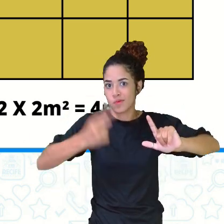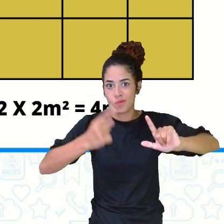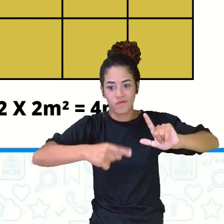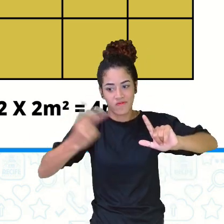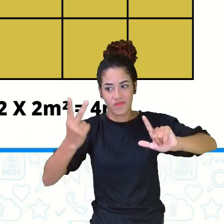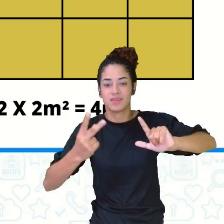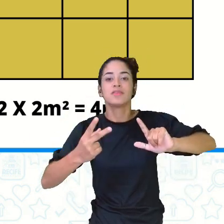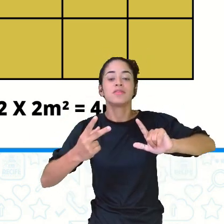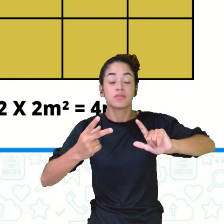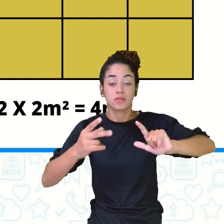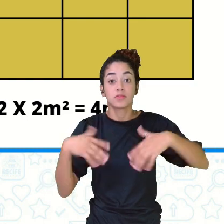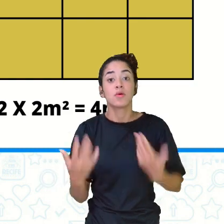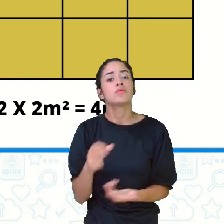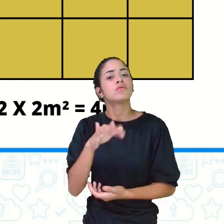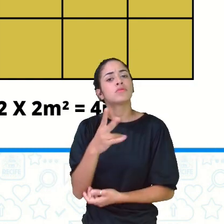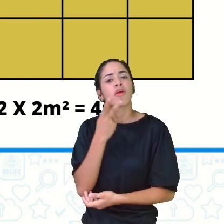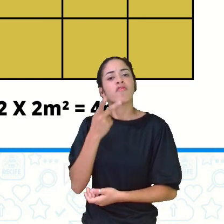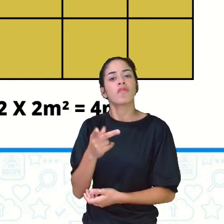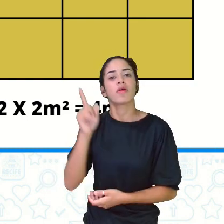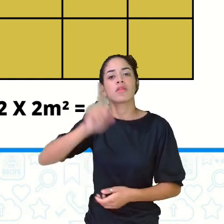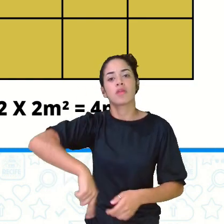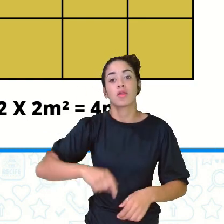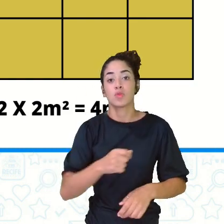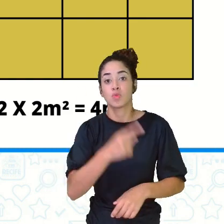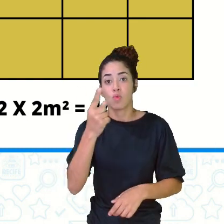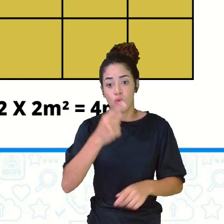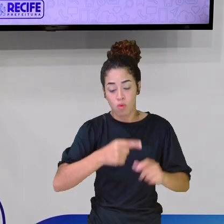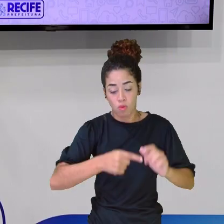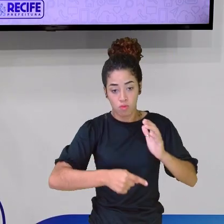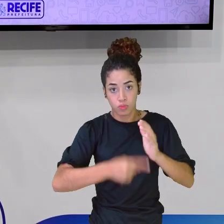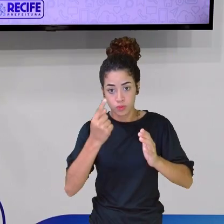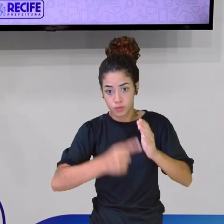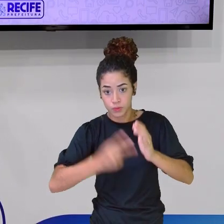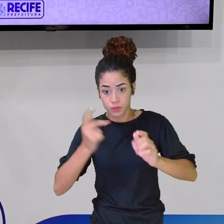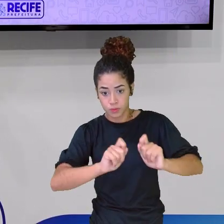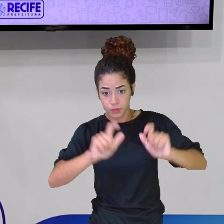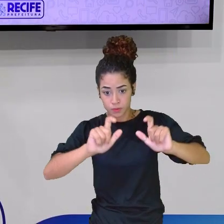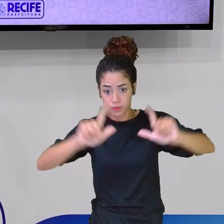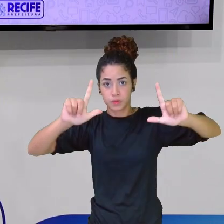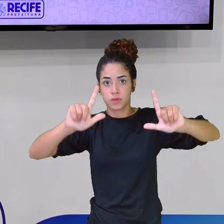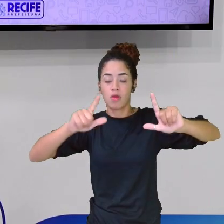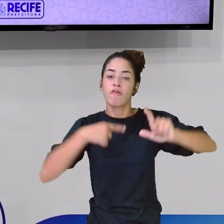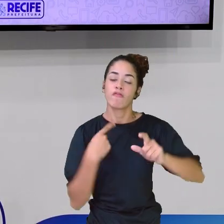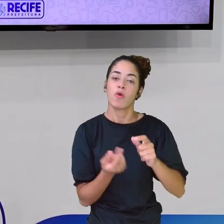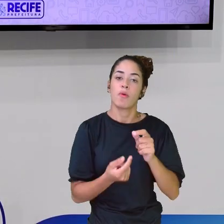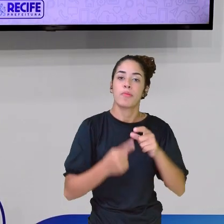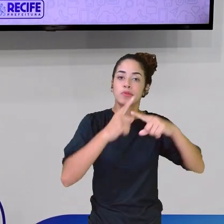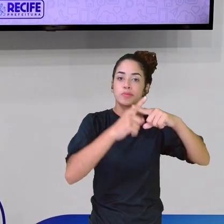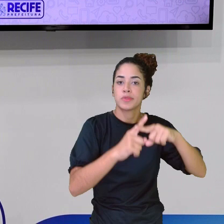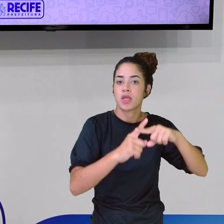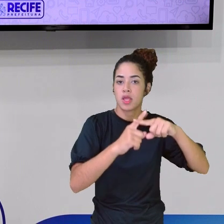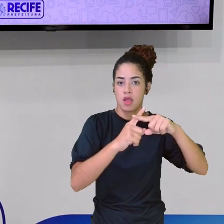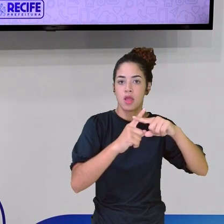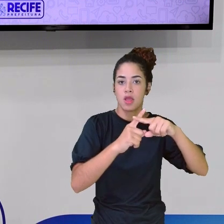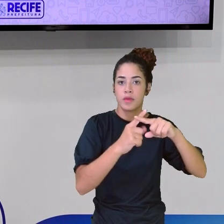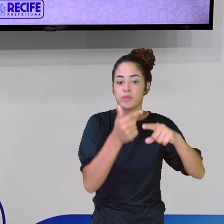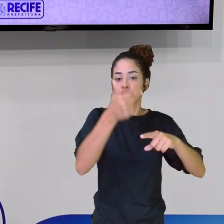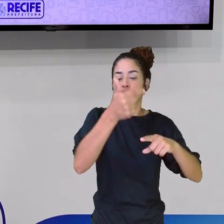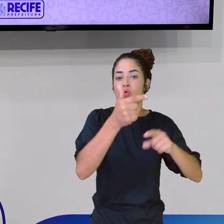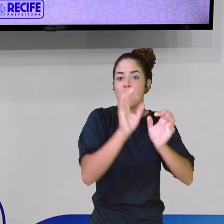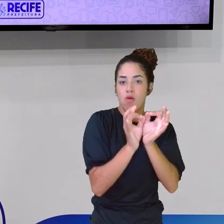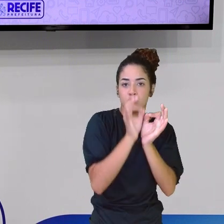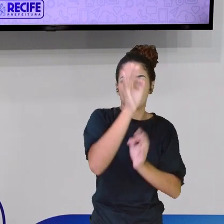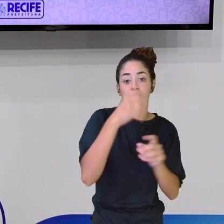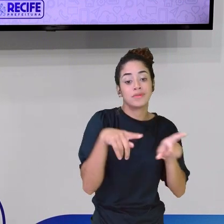em 2 vezes, eu vou multiplicar por 2 a minha altura e vou multiplicar a minha